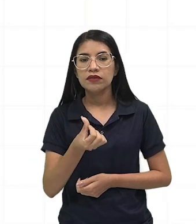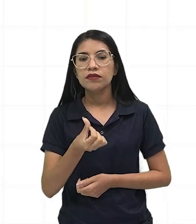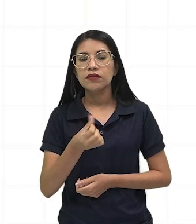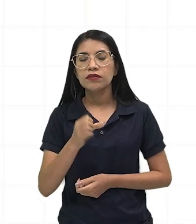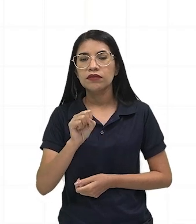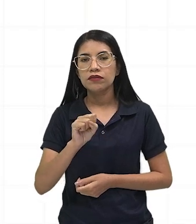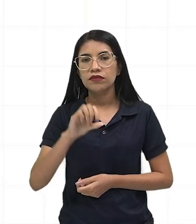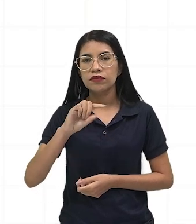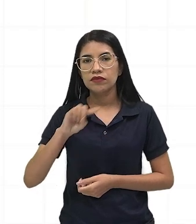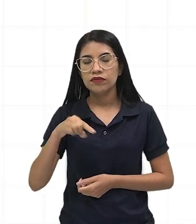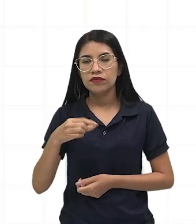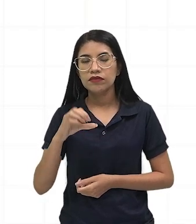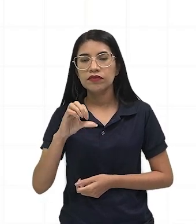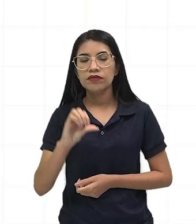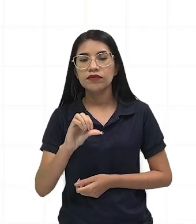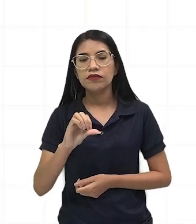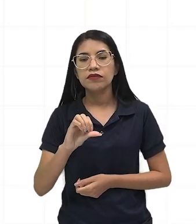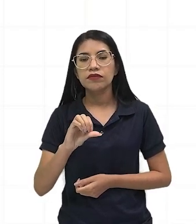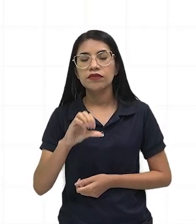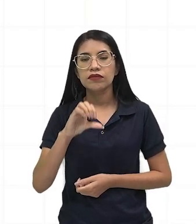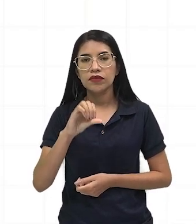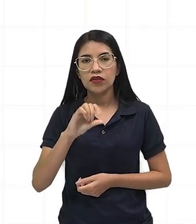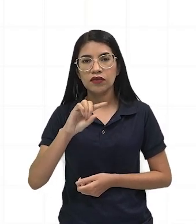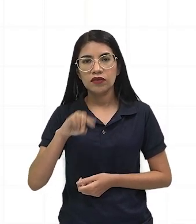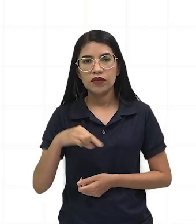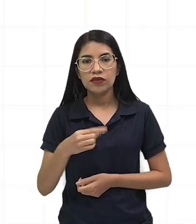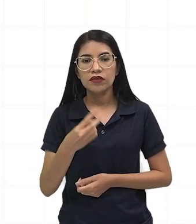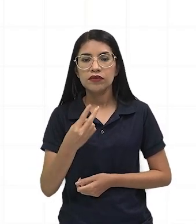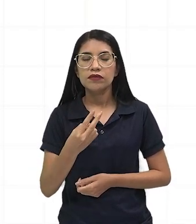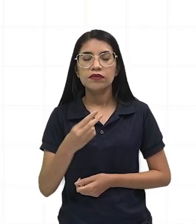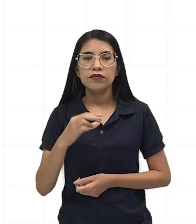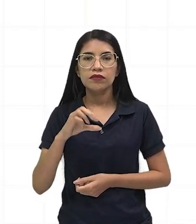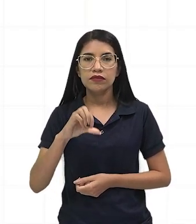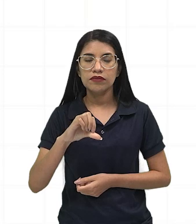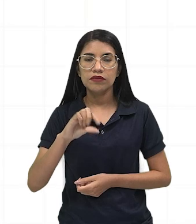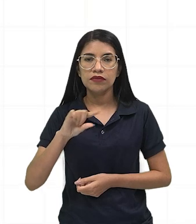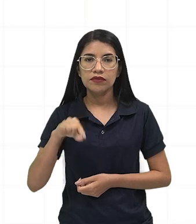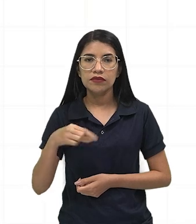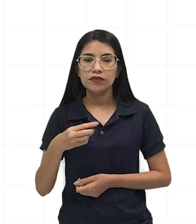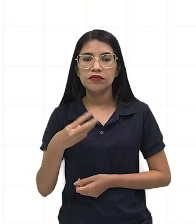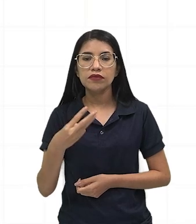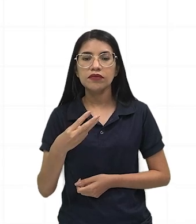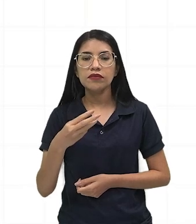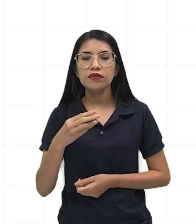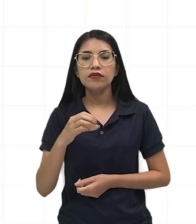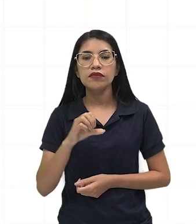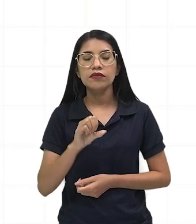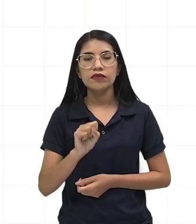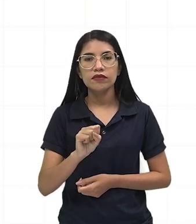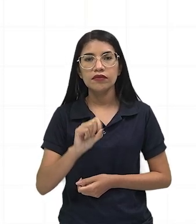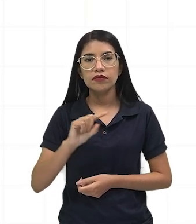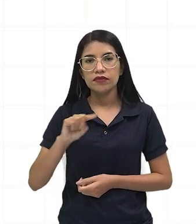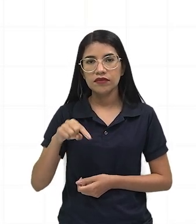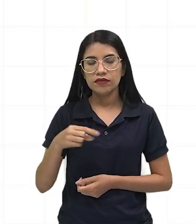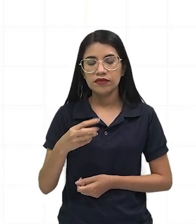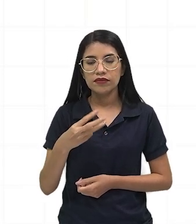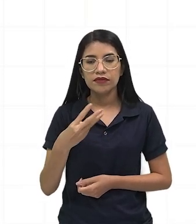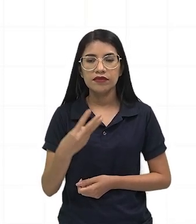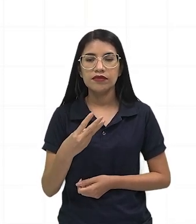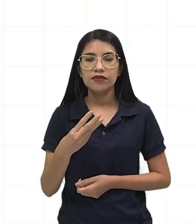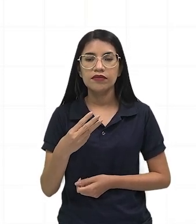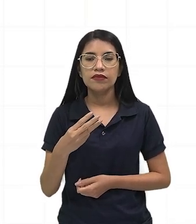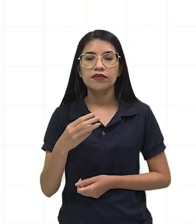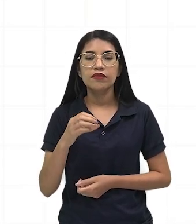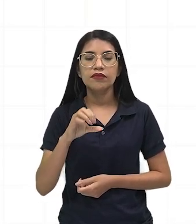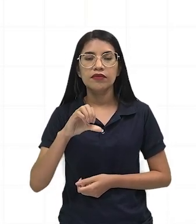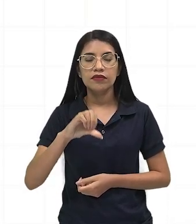9,6, 8,9, 9,2, 9,3,